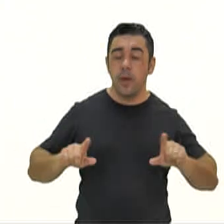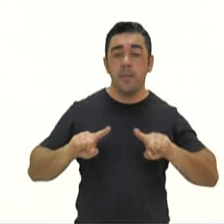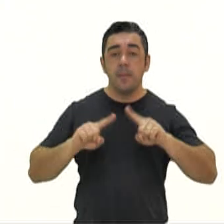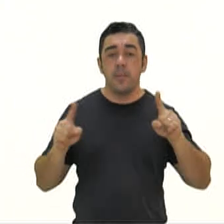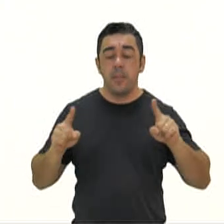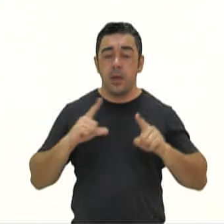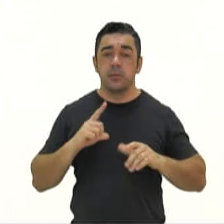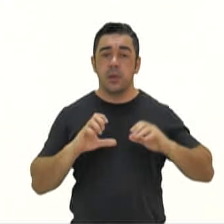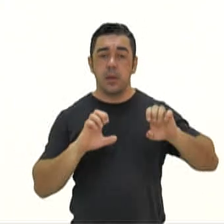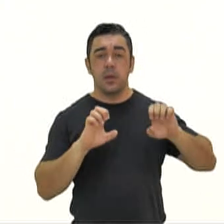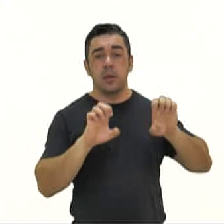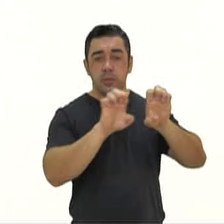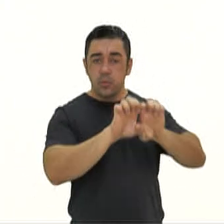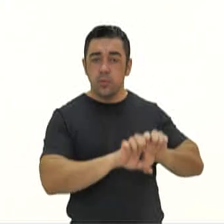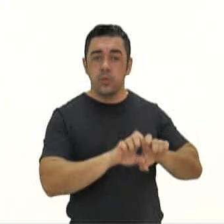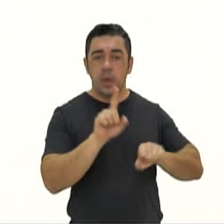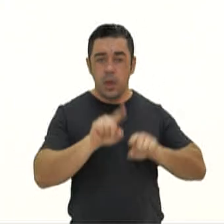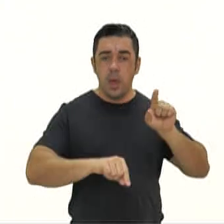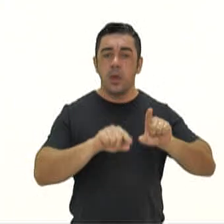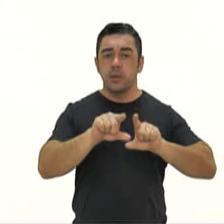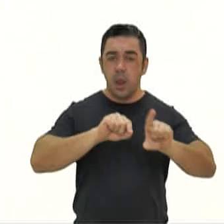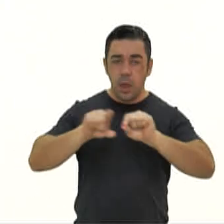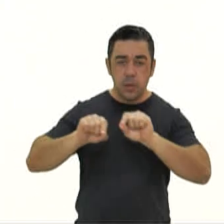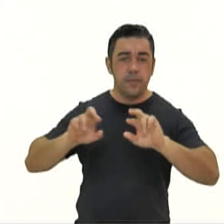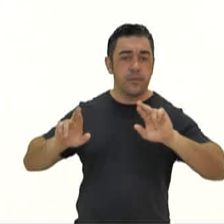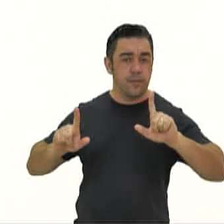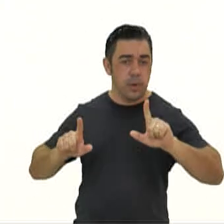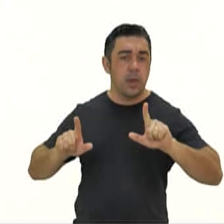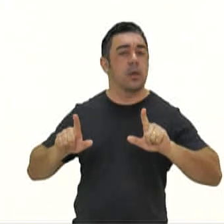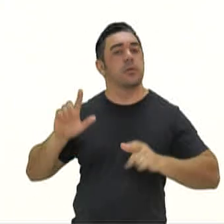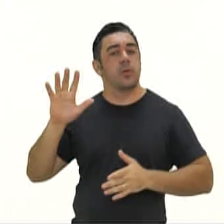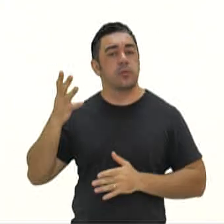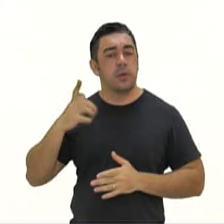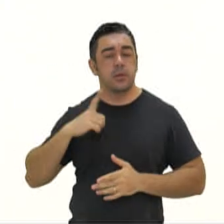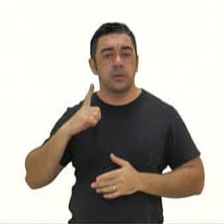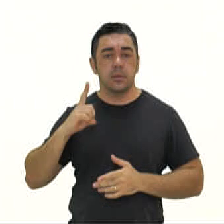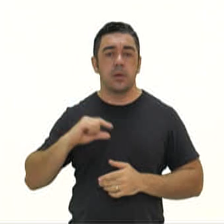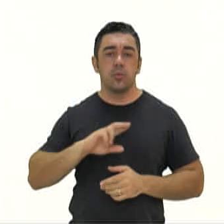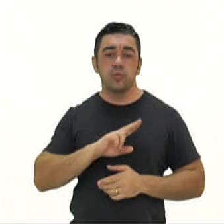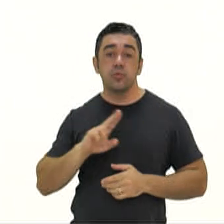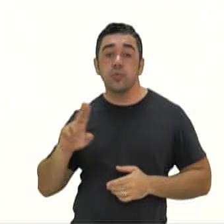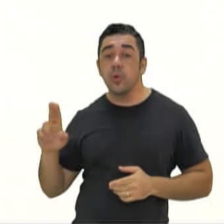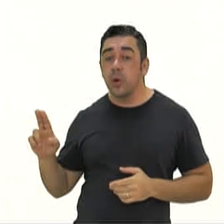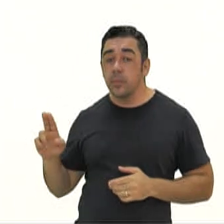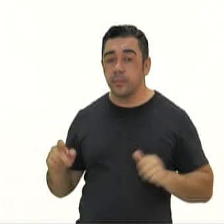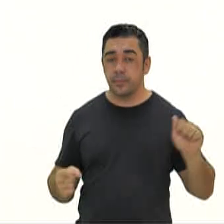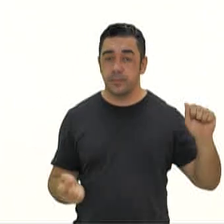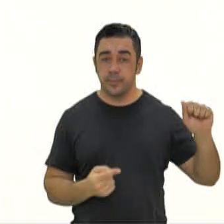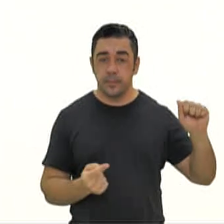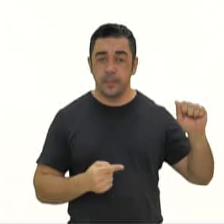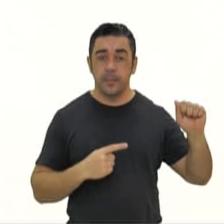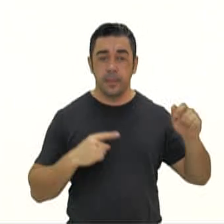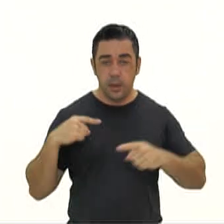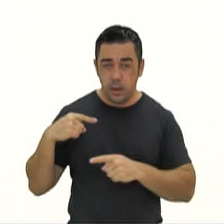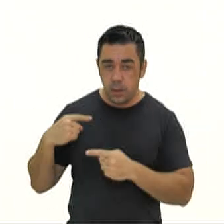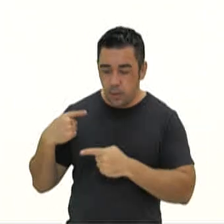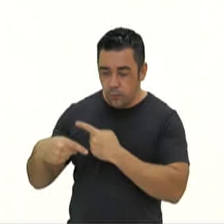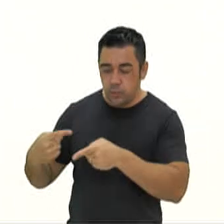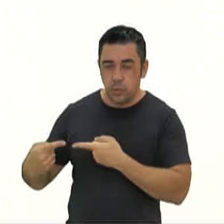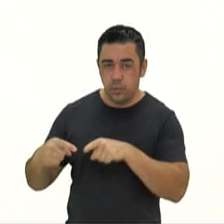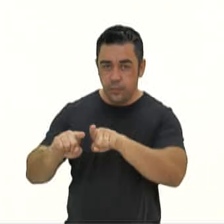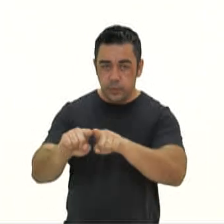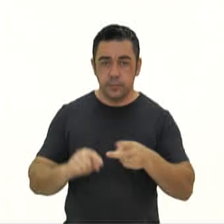são resultado de pressões seletivas diferentes, que causam um fenômeno conhecido como A. Evolução